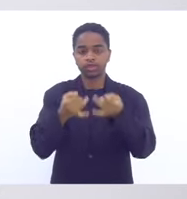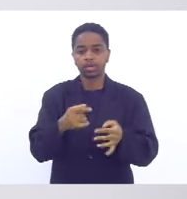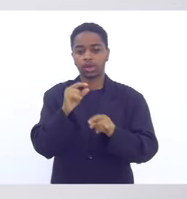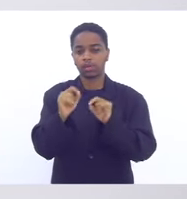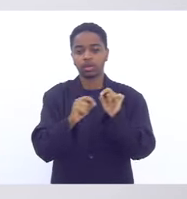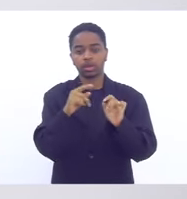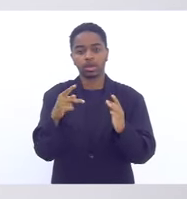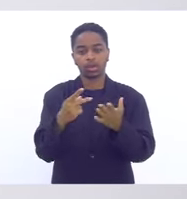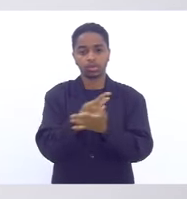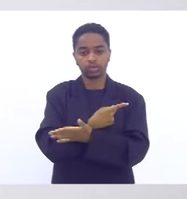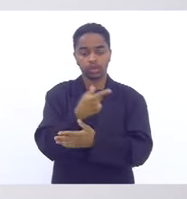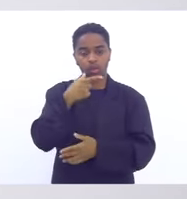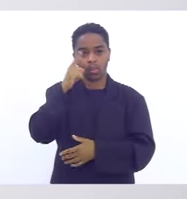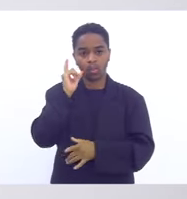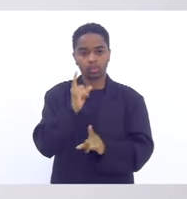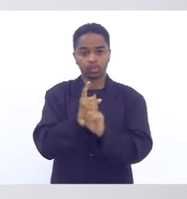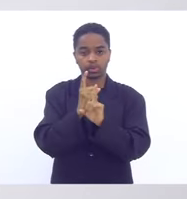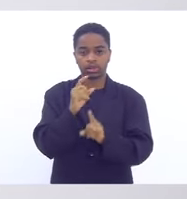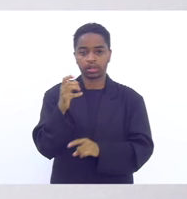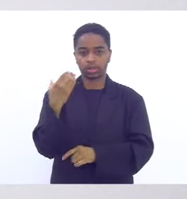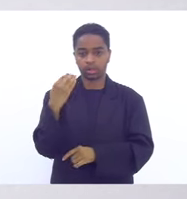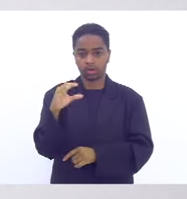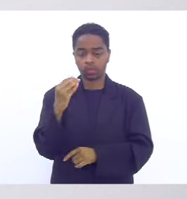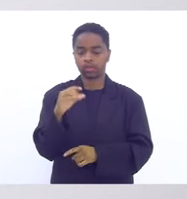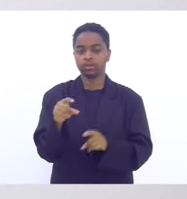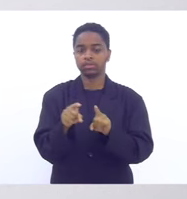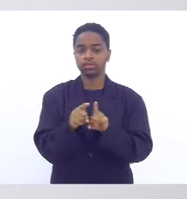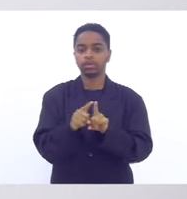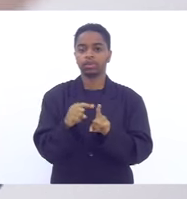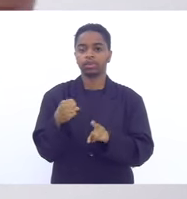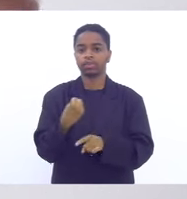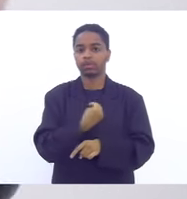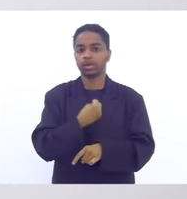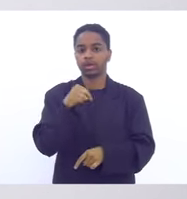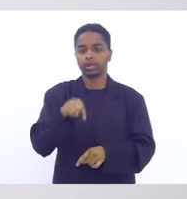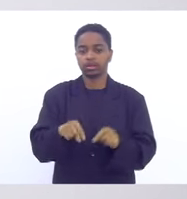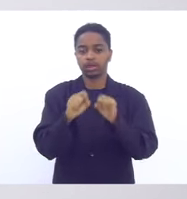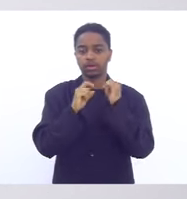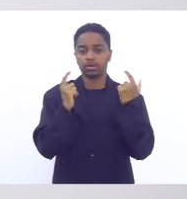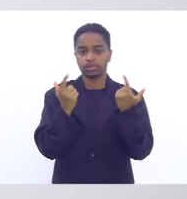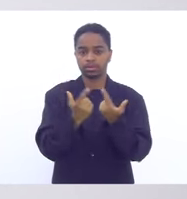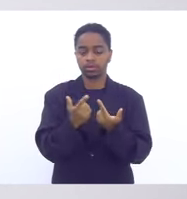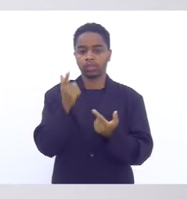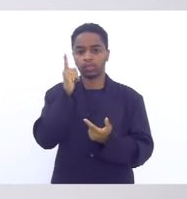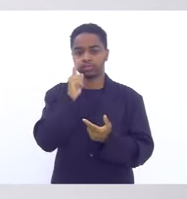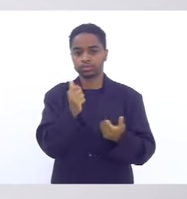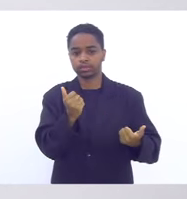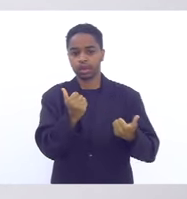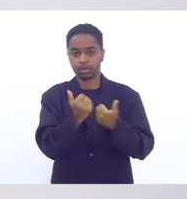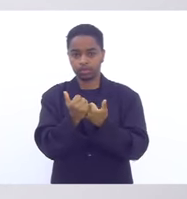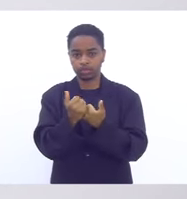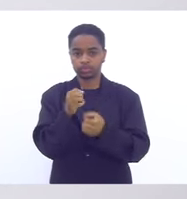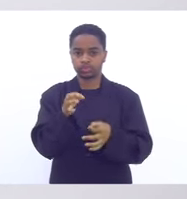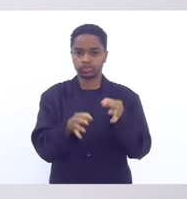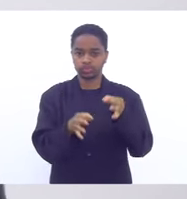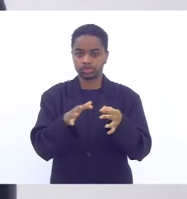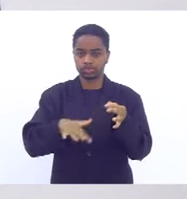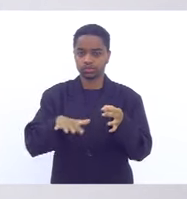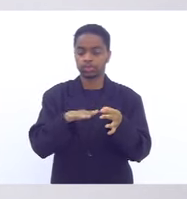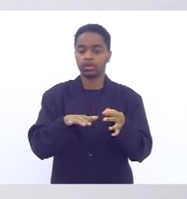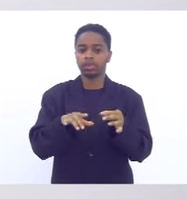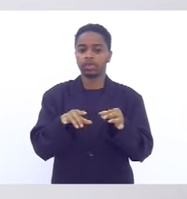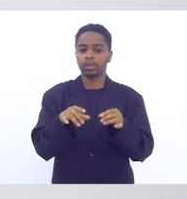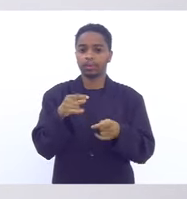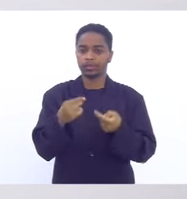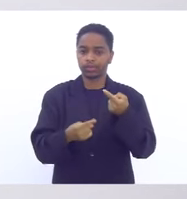encontro de ontem em Niterói e que a gente pudesse, através da Assembleia Legislativa do Estado do Rio de Janeiro, dar todo o apoio jurídico, legal e político para